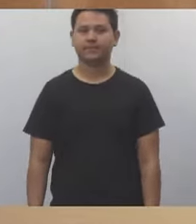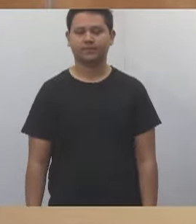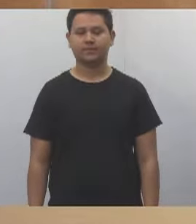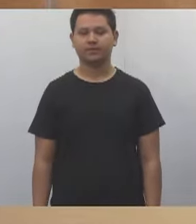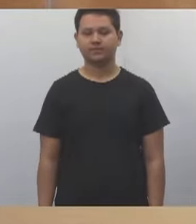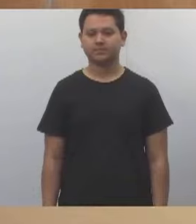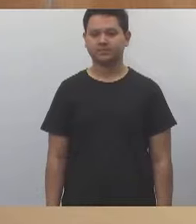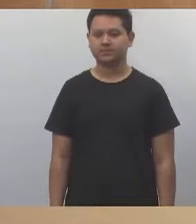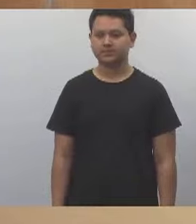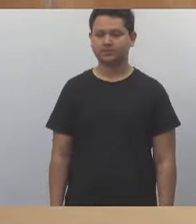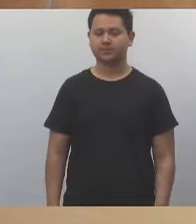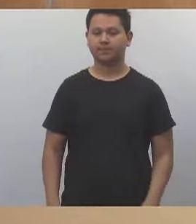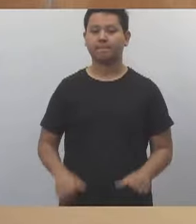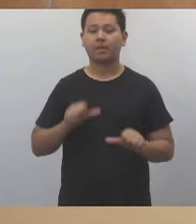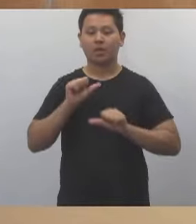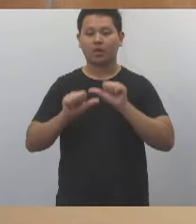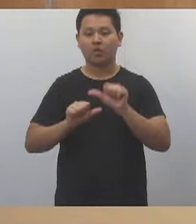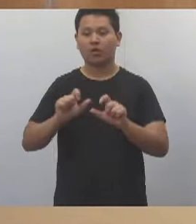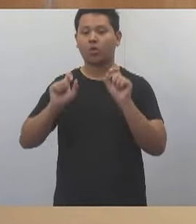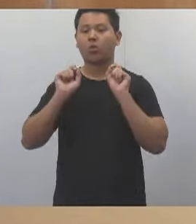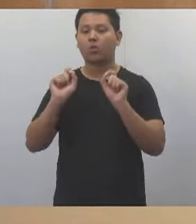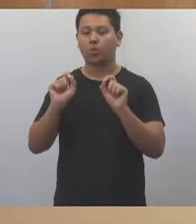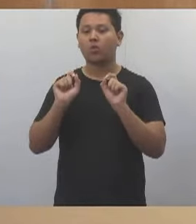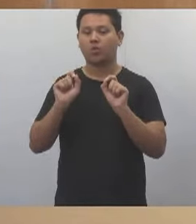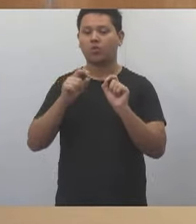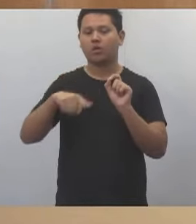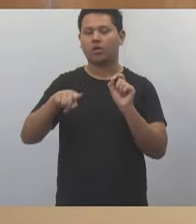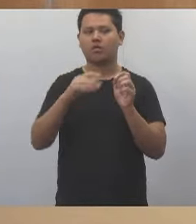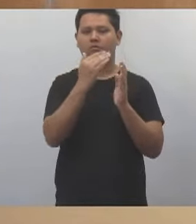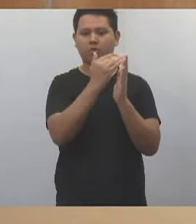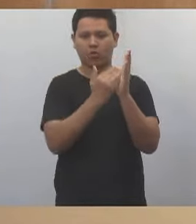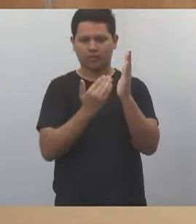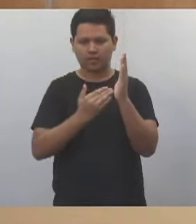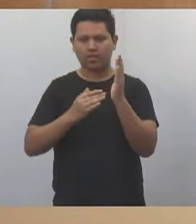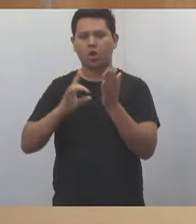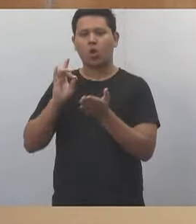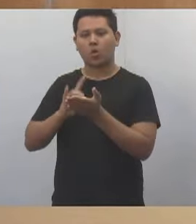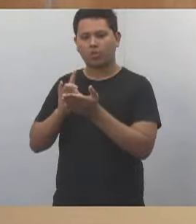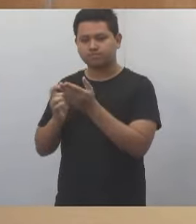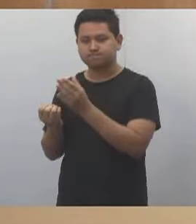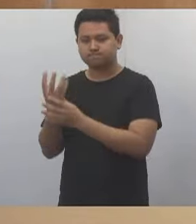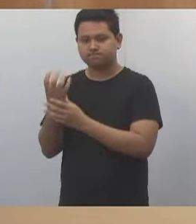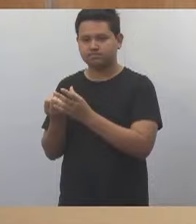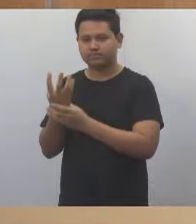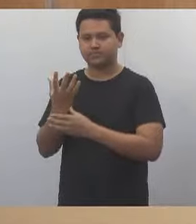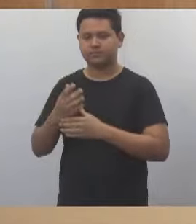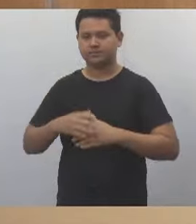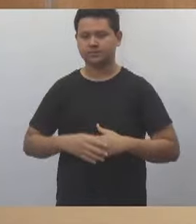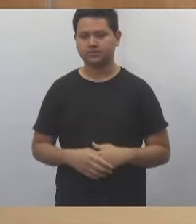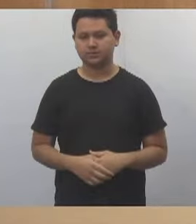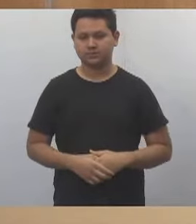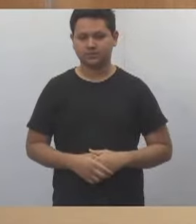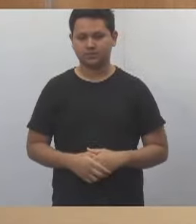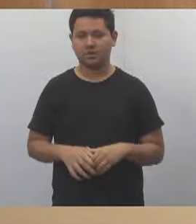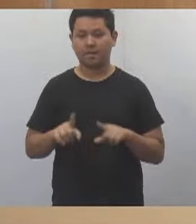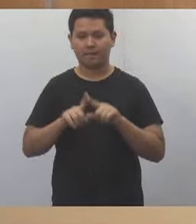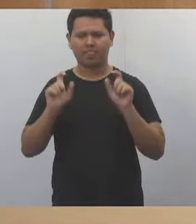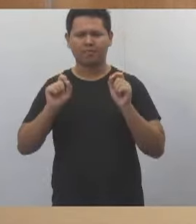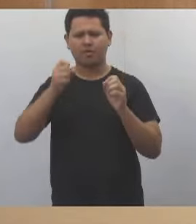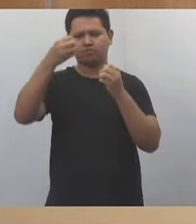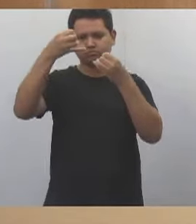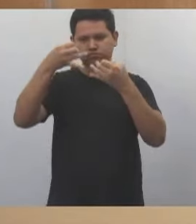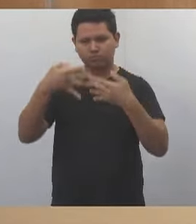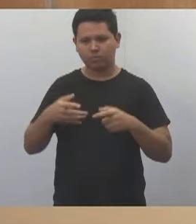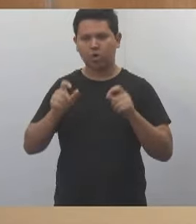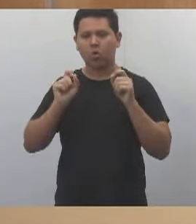modificados em relação à configuração original do fabricante. Nós temos que explicar